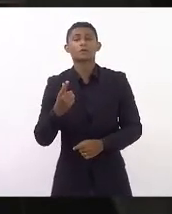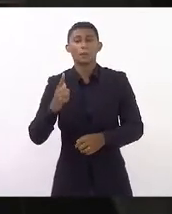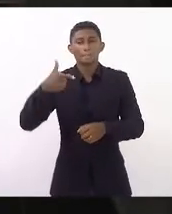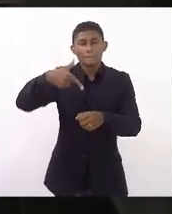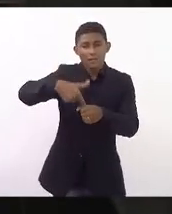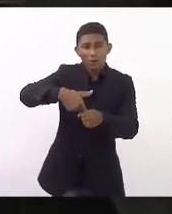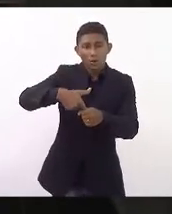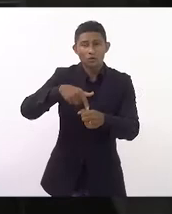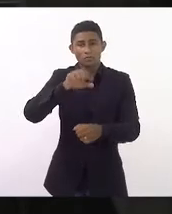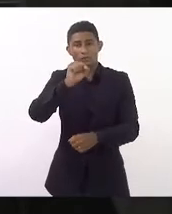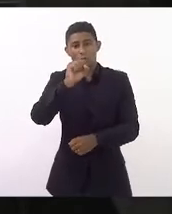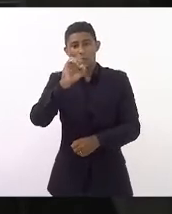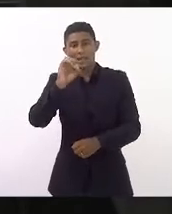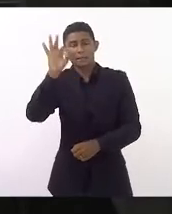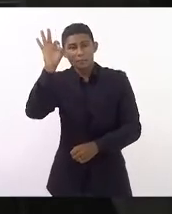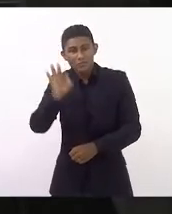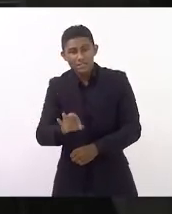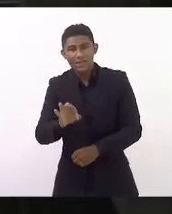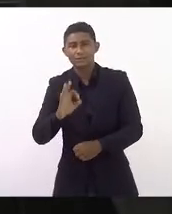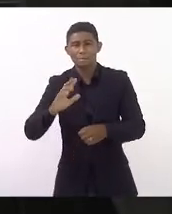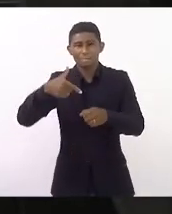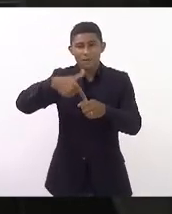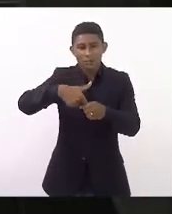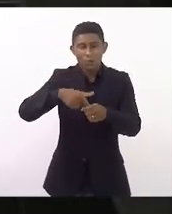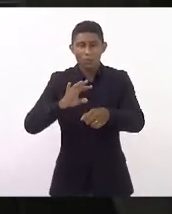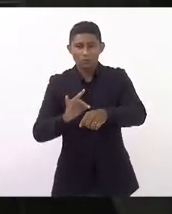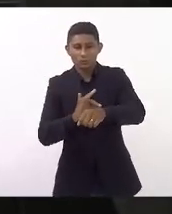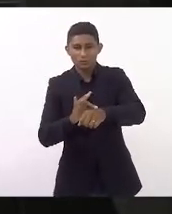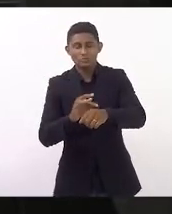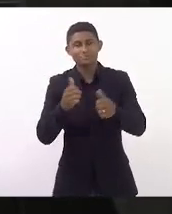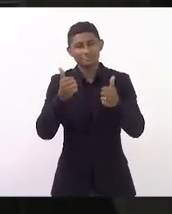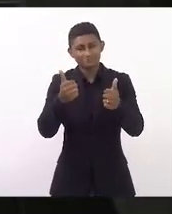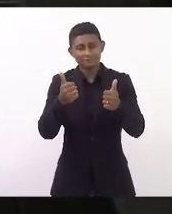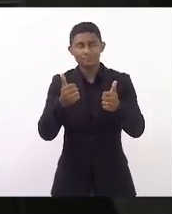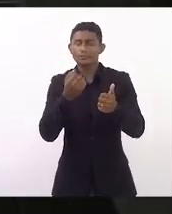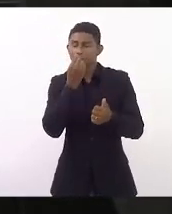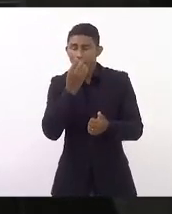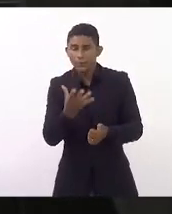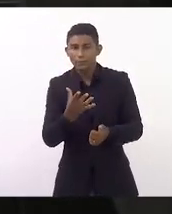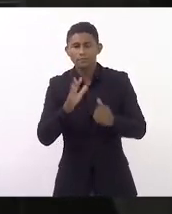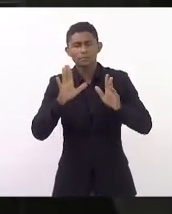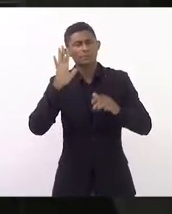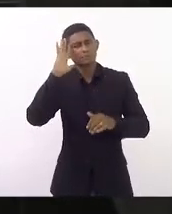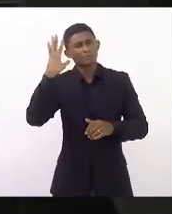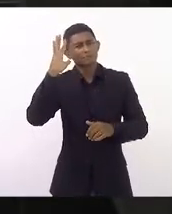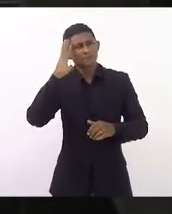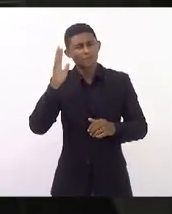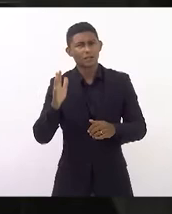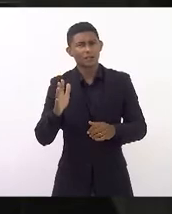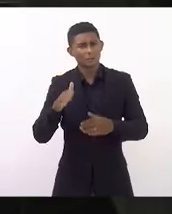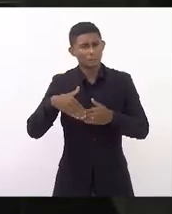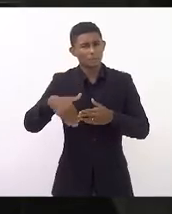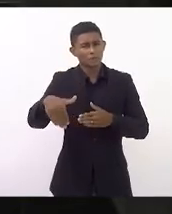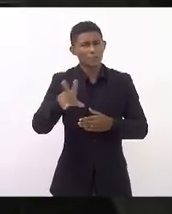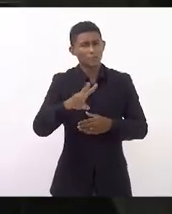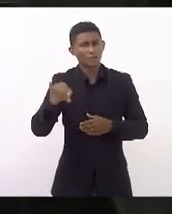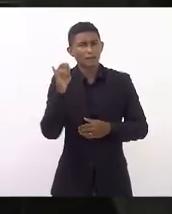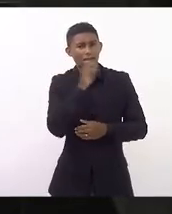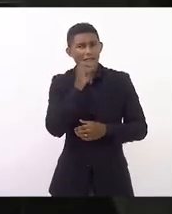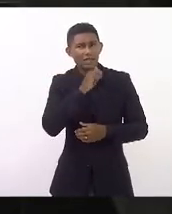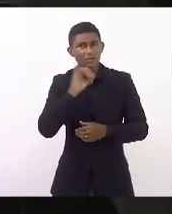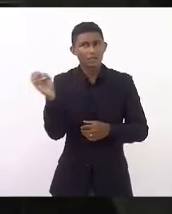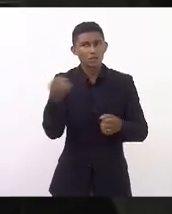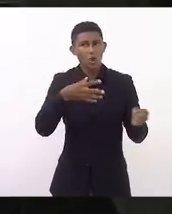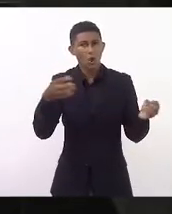petróleo, isso é uma mega vantagem competitiva. Mas se a gente trabalha do ponto de vista da renovação das matrizes energéticas, do ponto de vista